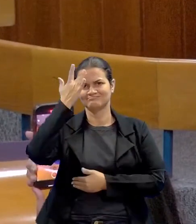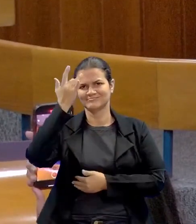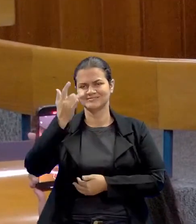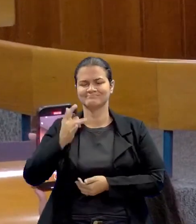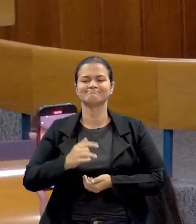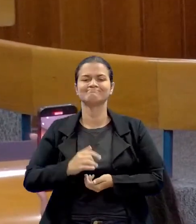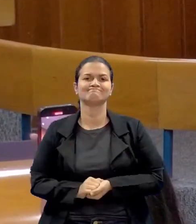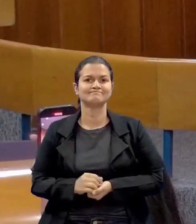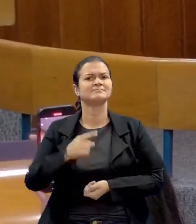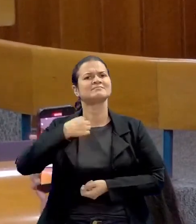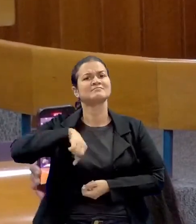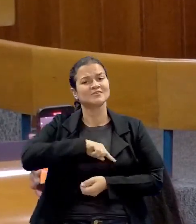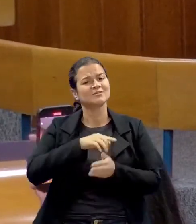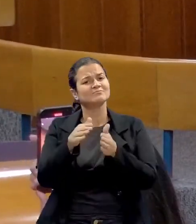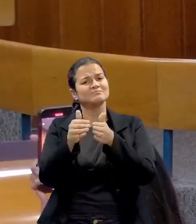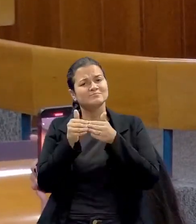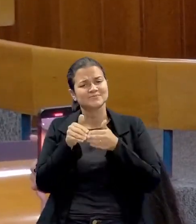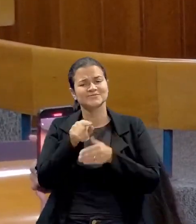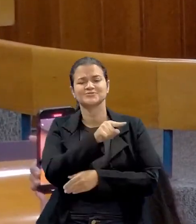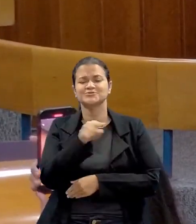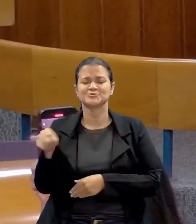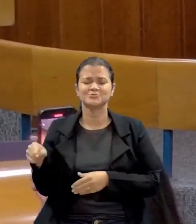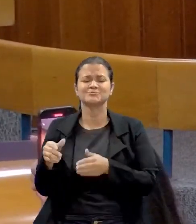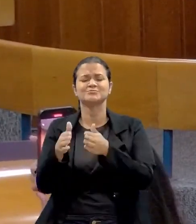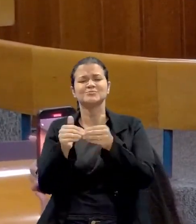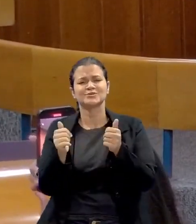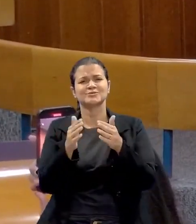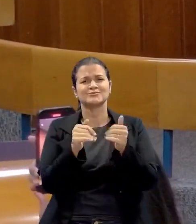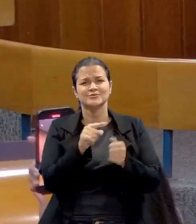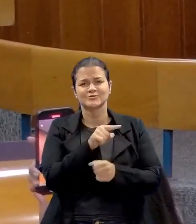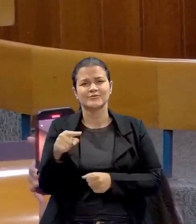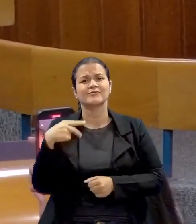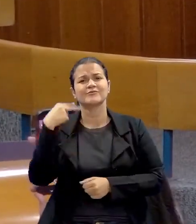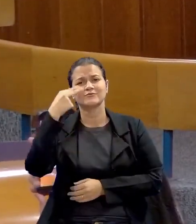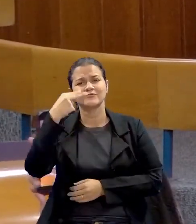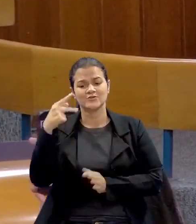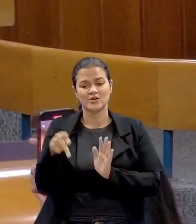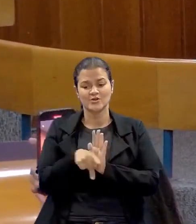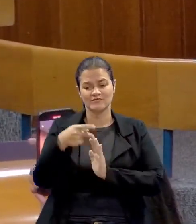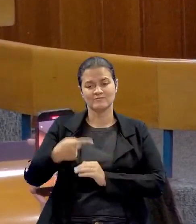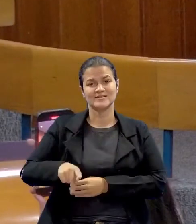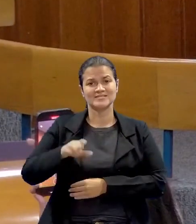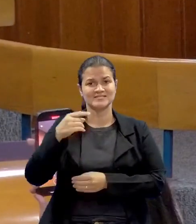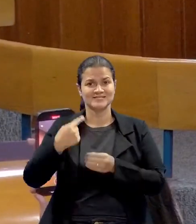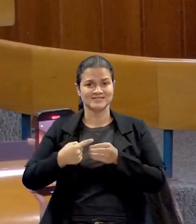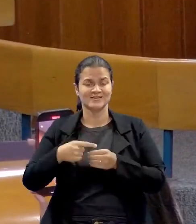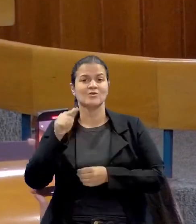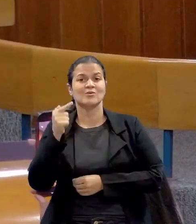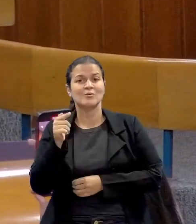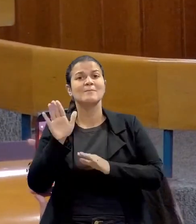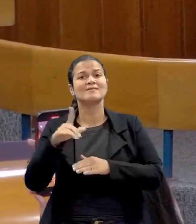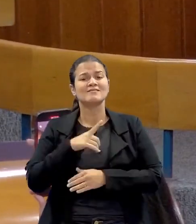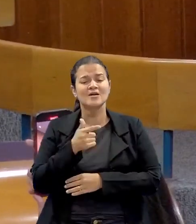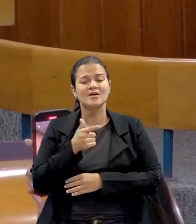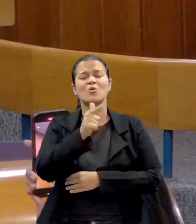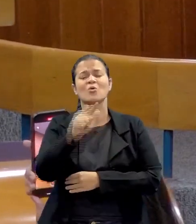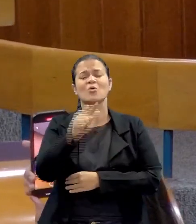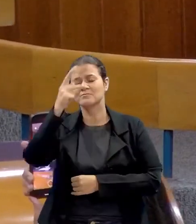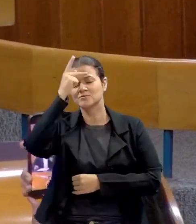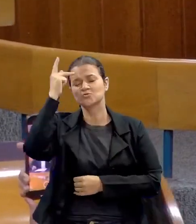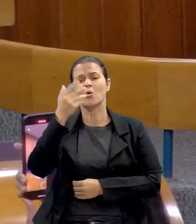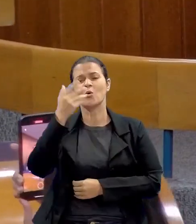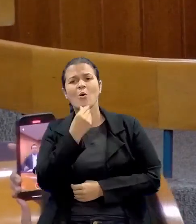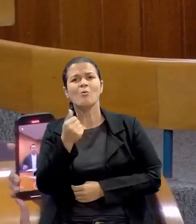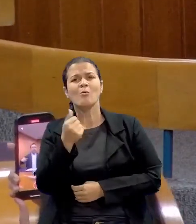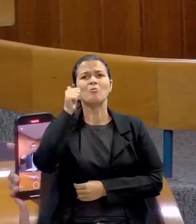nós fazemos um alerta a cada um de vocês, vereadores, da cidade de Goiânia, mas tem muitos outros homens e mulheres desse